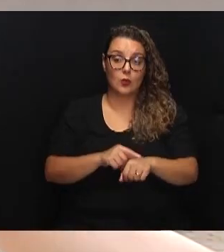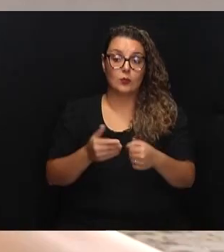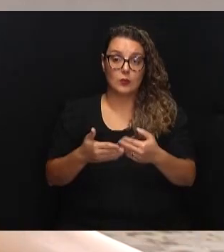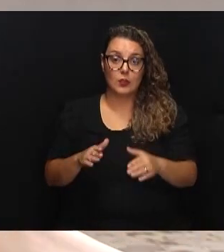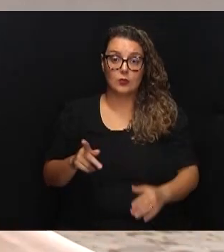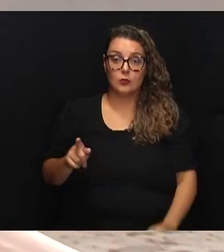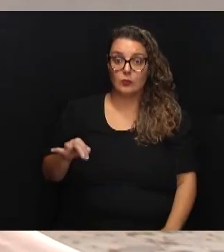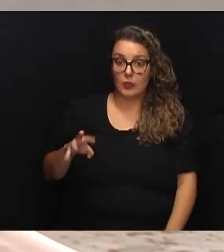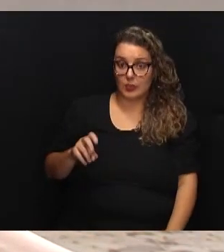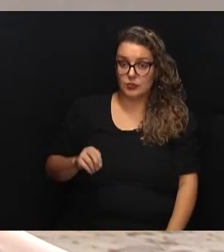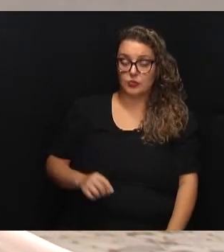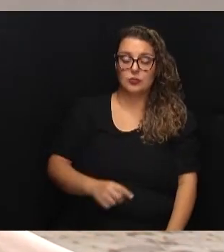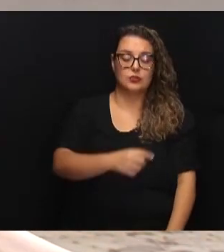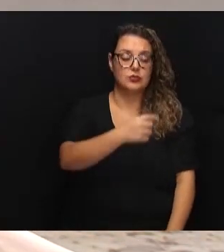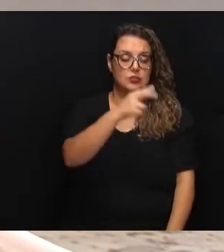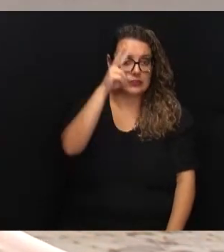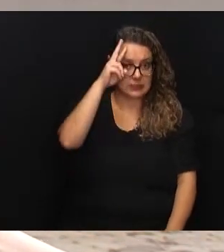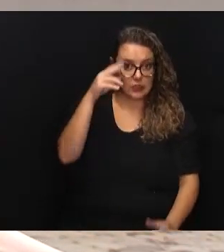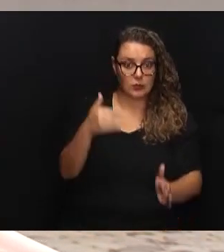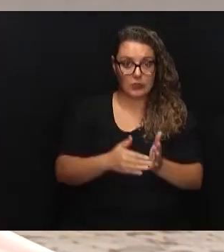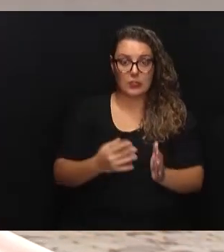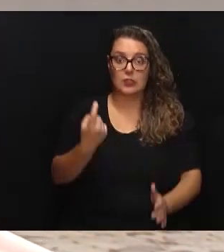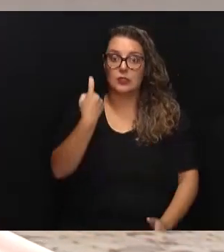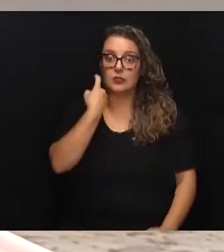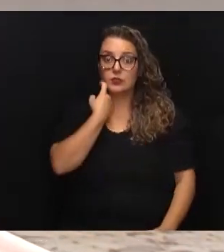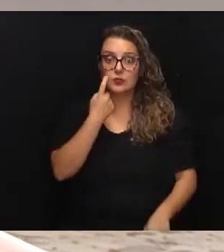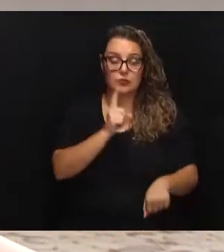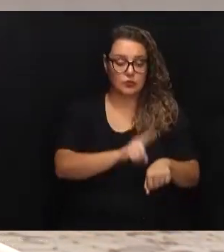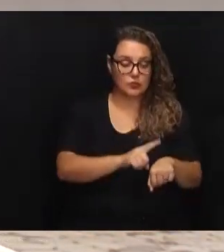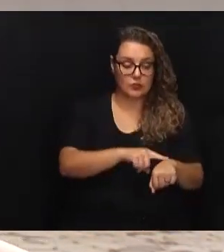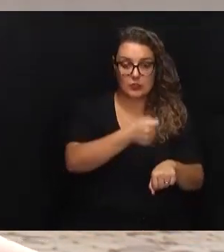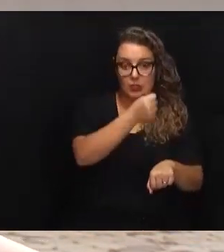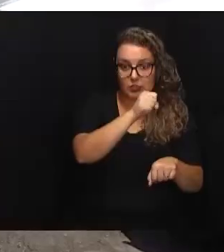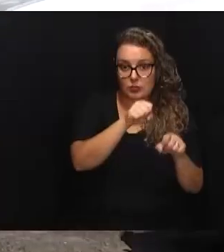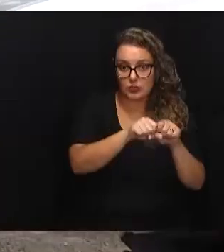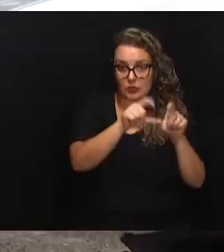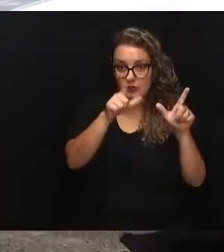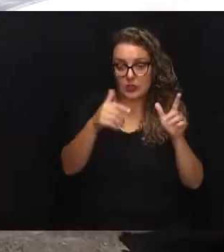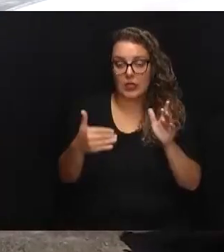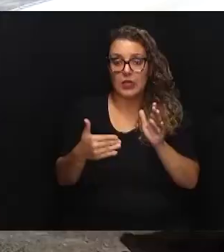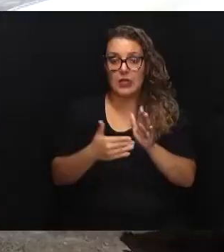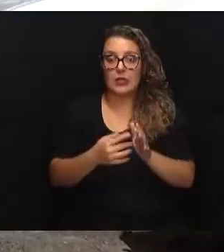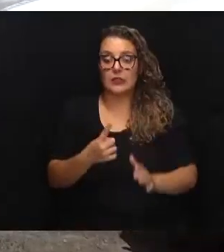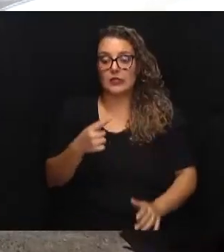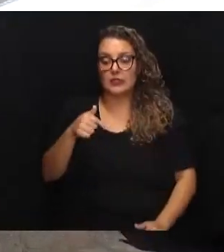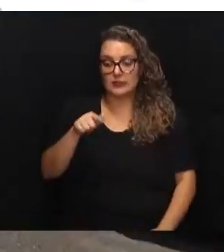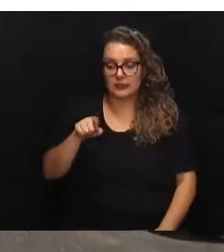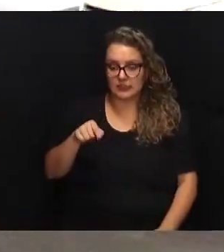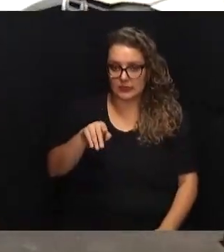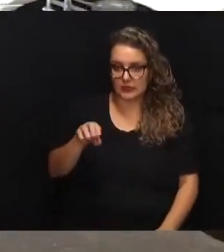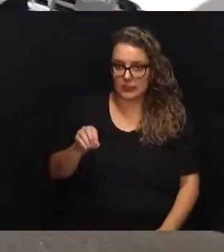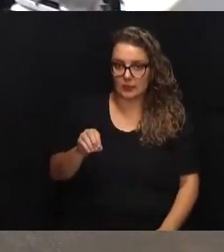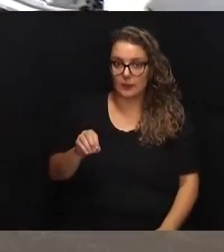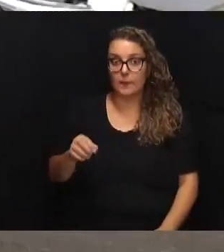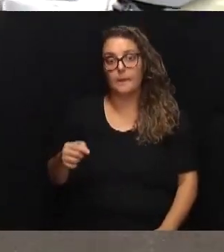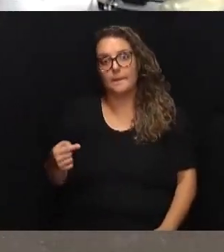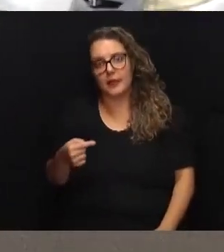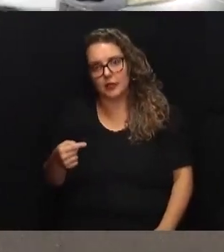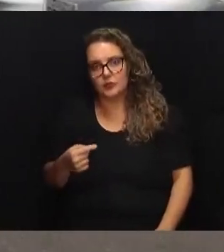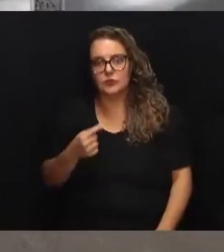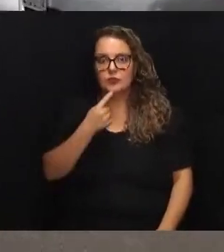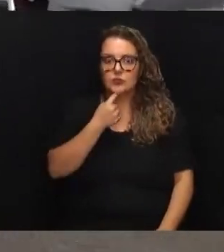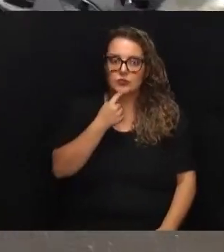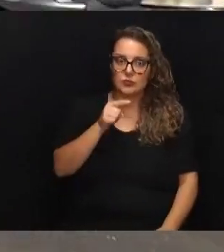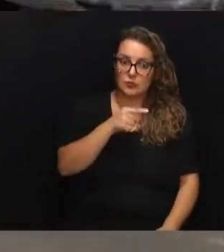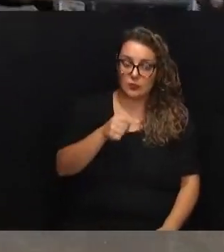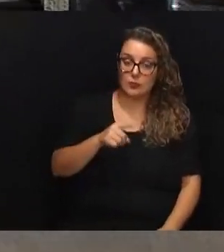O horário de funcionamento do pátio é de segunda a sexta-feira, no horário das 8 horas às 17 horas, exceto